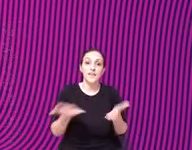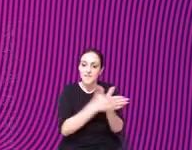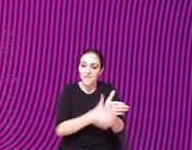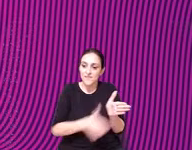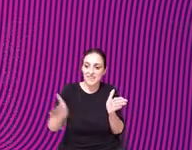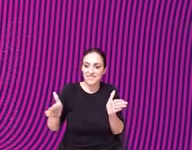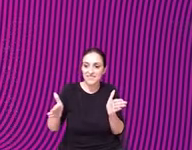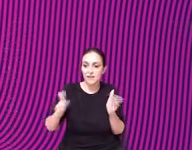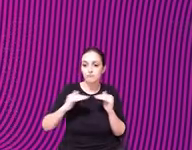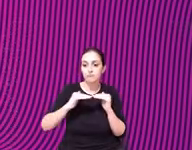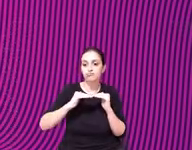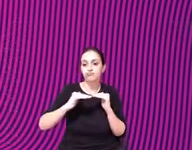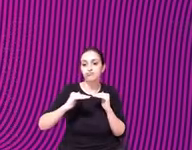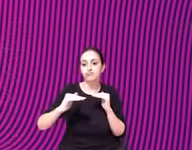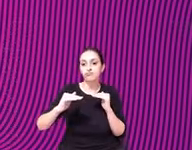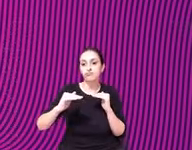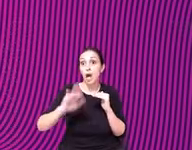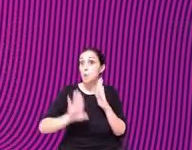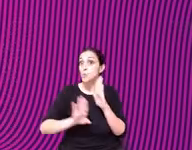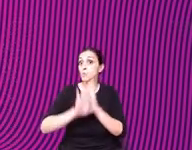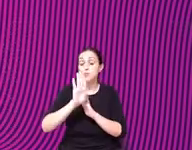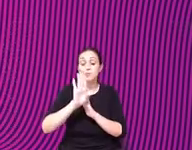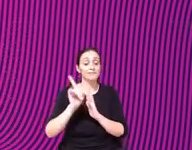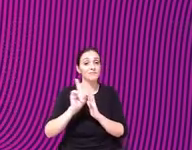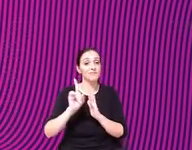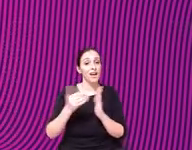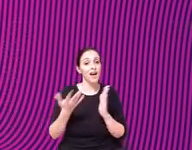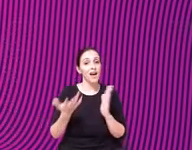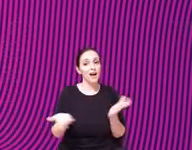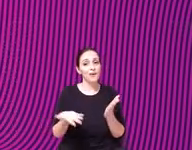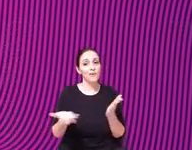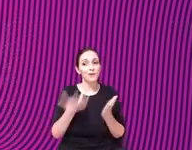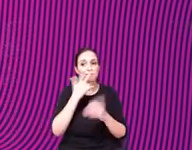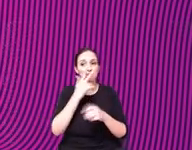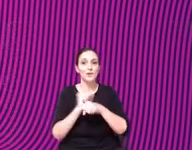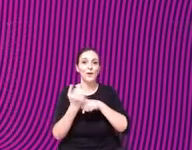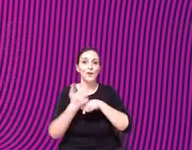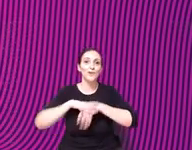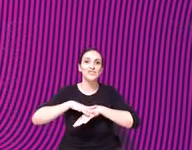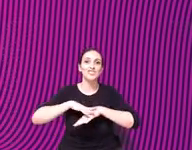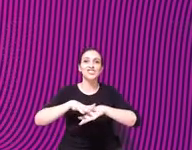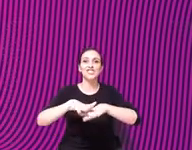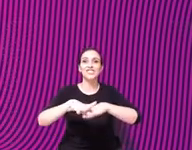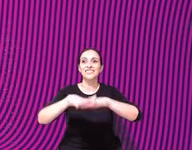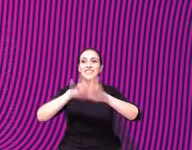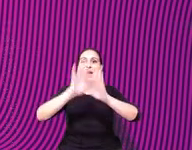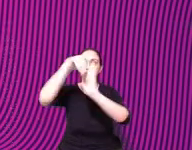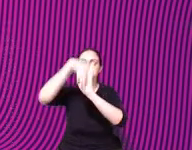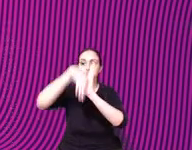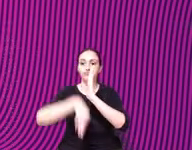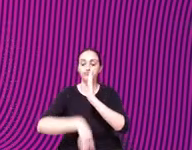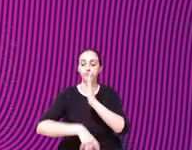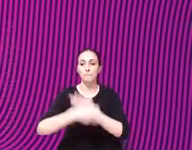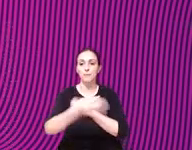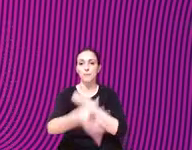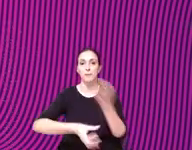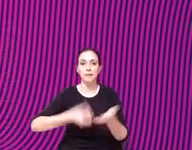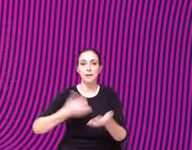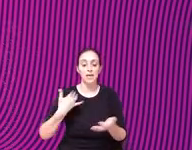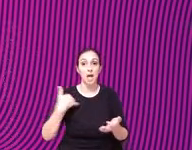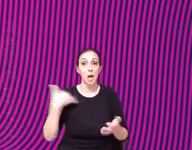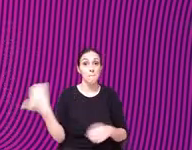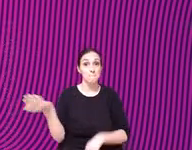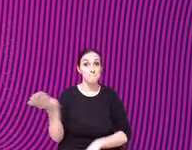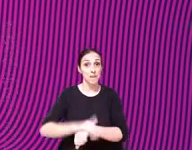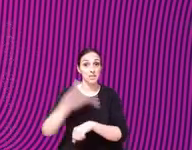estagnação, estávamos numa estagnação e entrou este Covid, que fez com que caísse a doação, que para mim não foi o mais